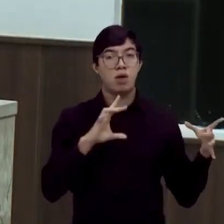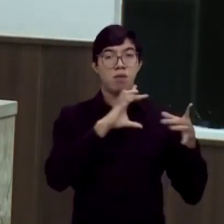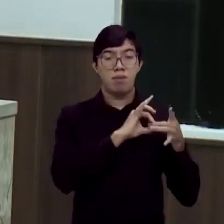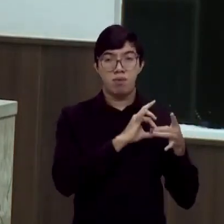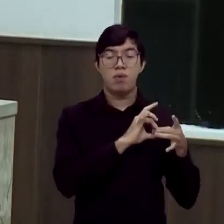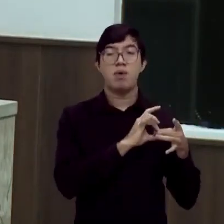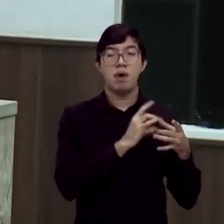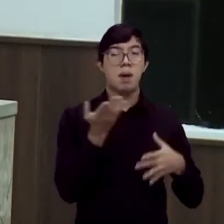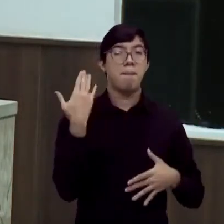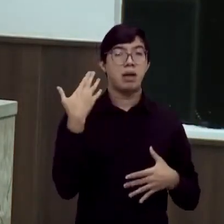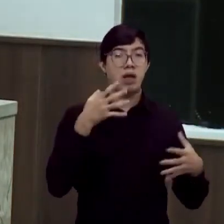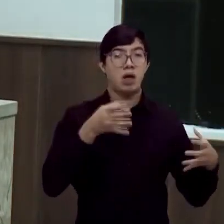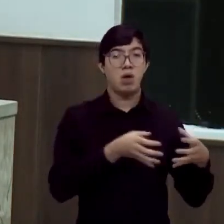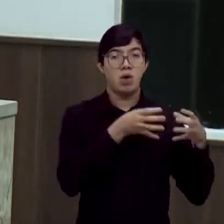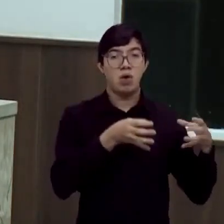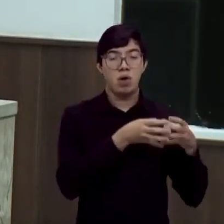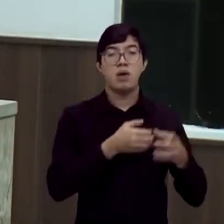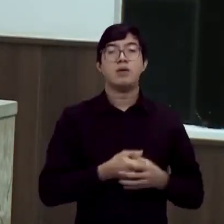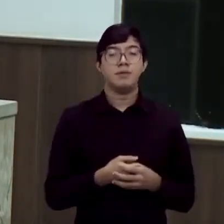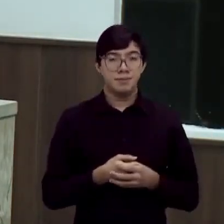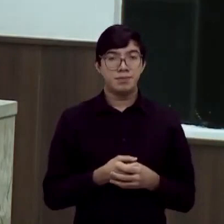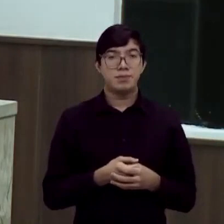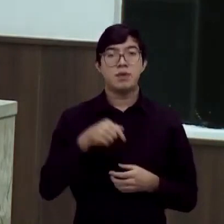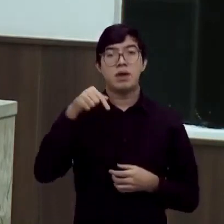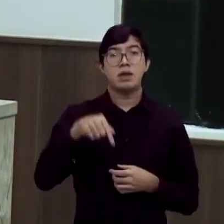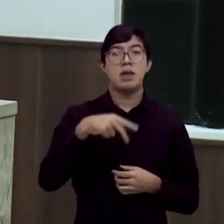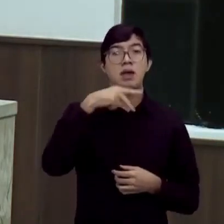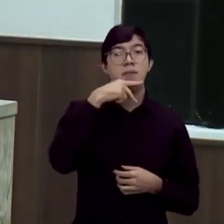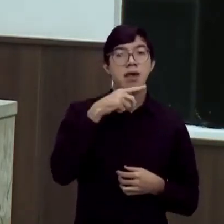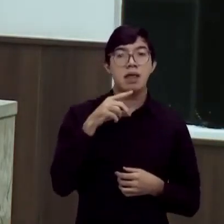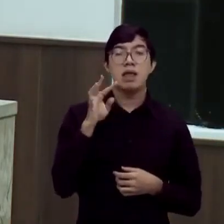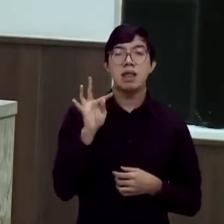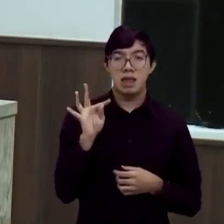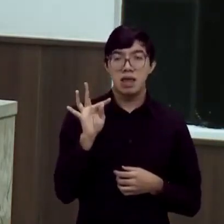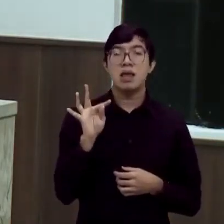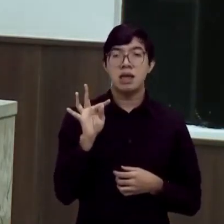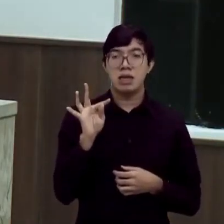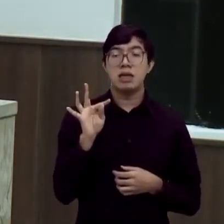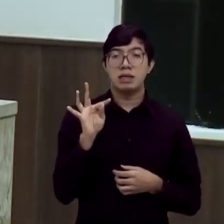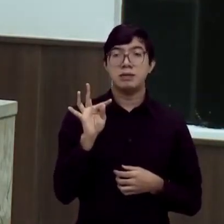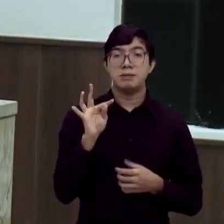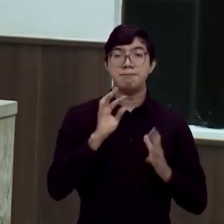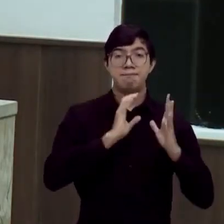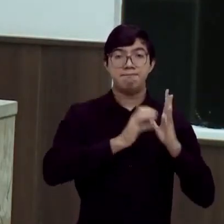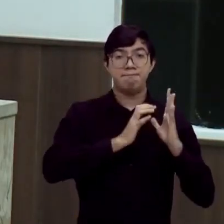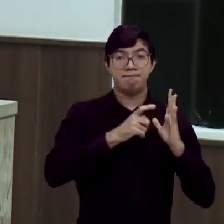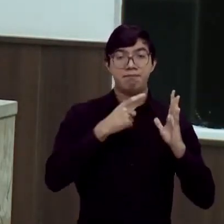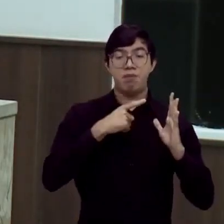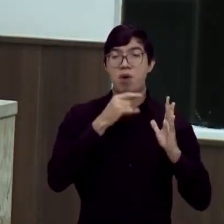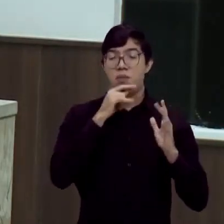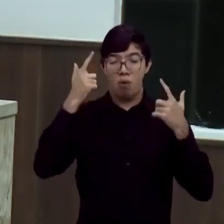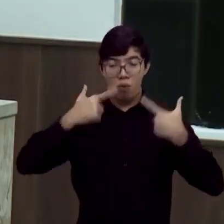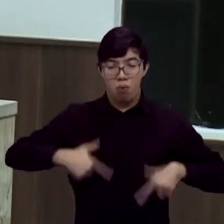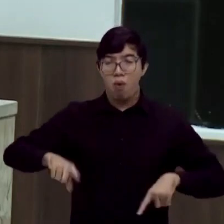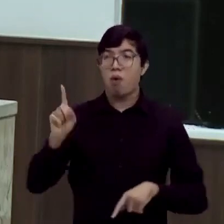ninguém. A concluir, vereador. Nós, do estado do Ceará, PDT, não é exemplo para nenhum partido político. Nós, do estado do Ceará,